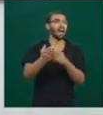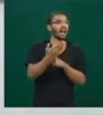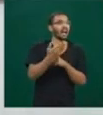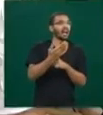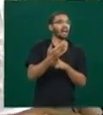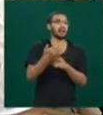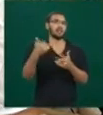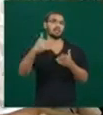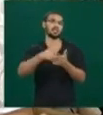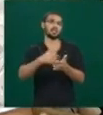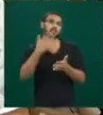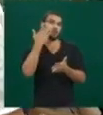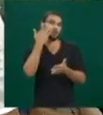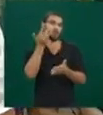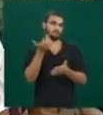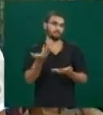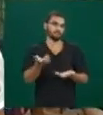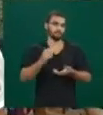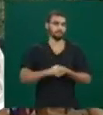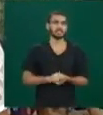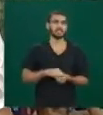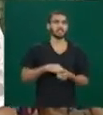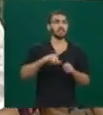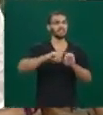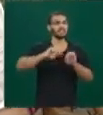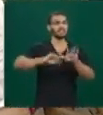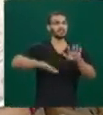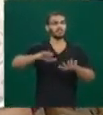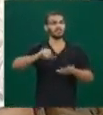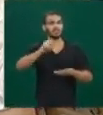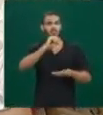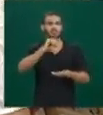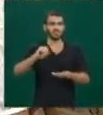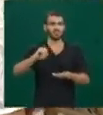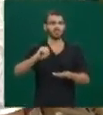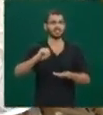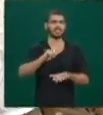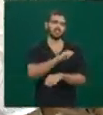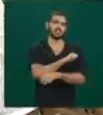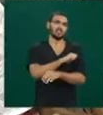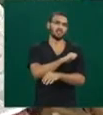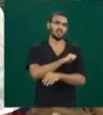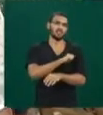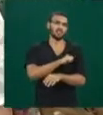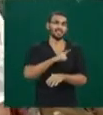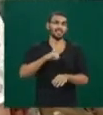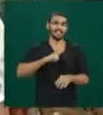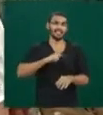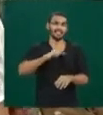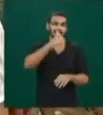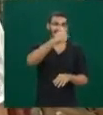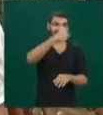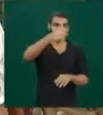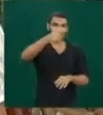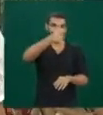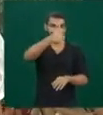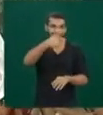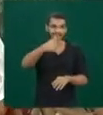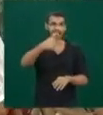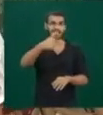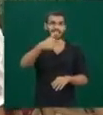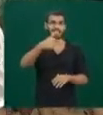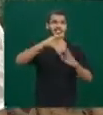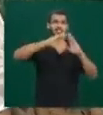tem os detalhes. Olá, Flávio. Pois é, a Ezeba tem mais de 900 alunos e é um dos 17 colégios de aplicação do país. Quem dá